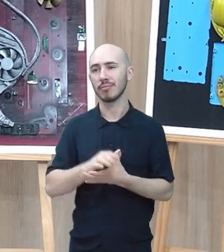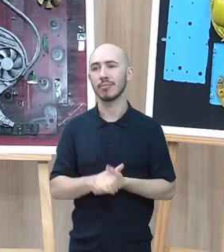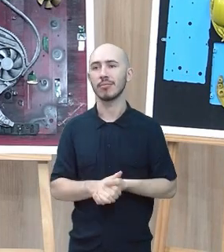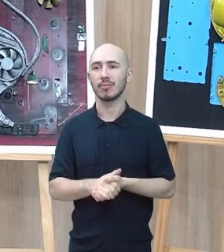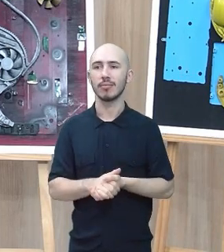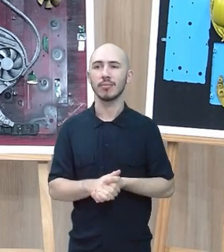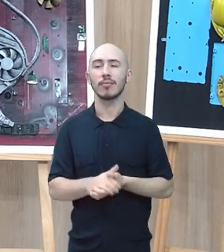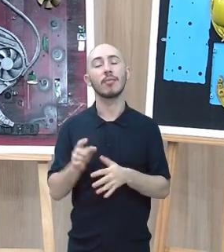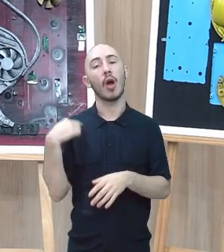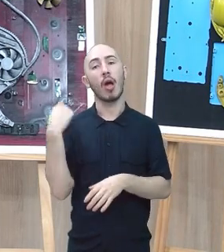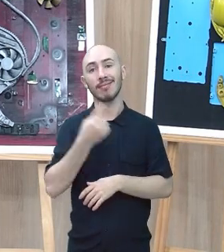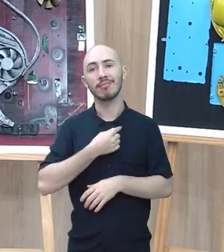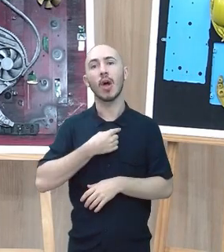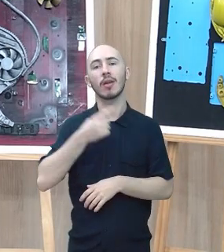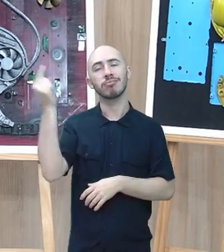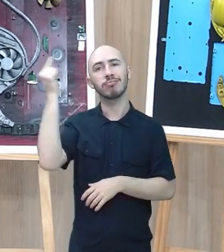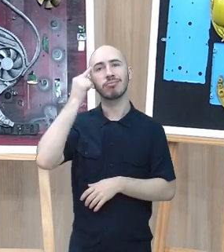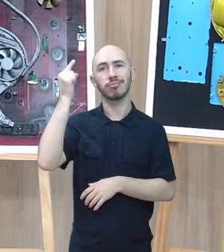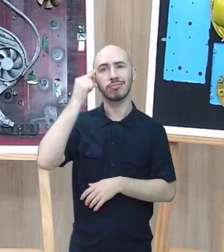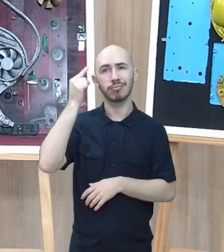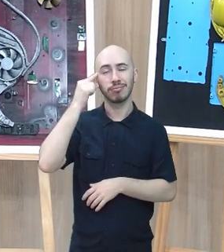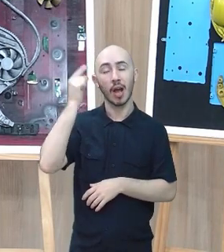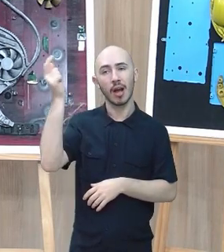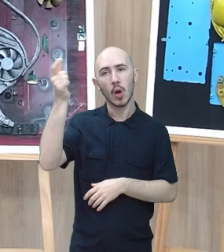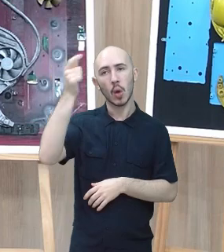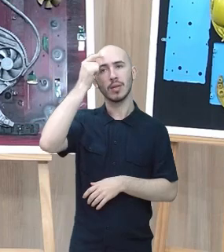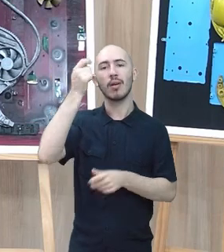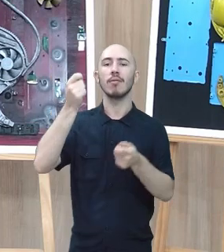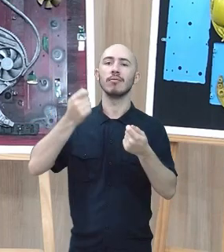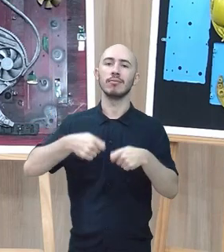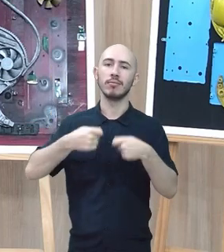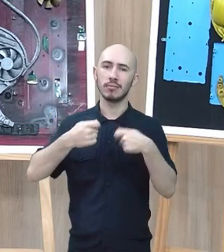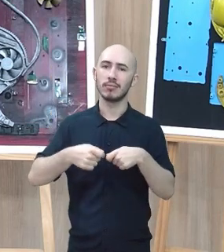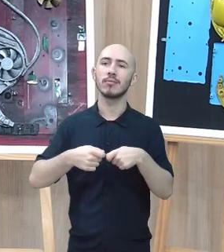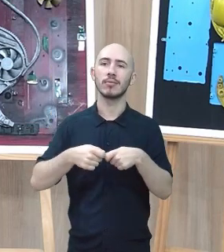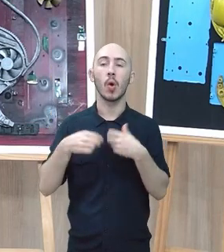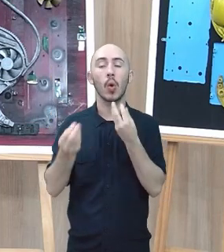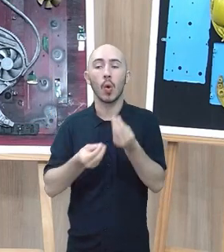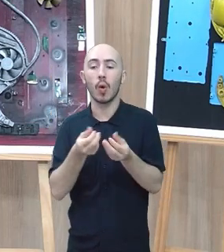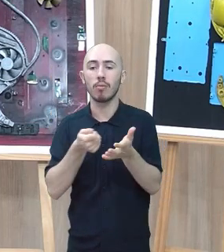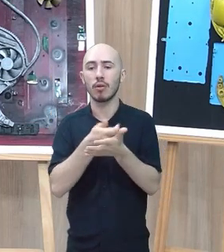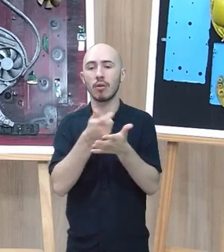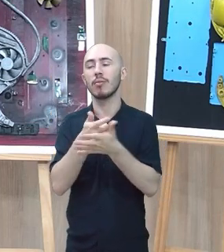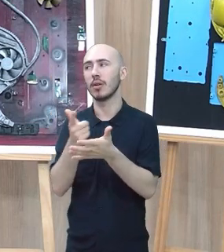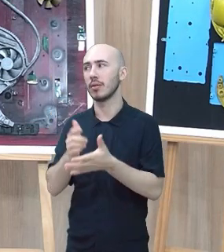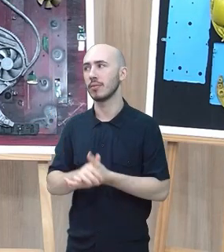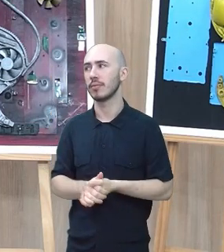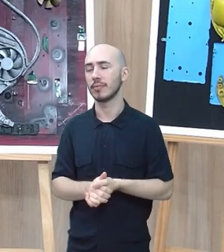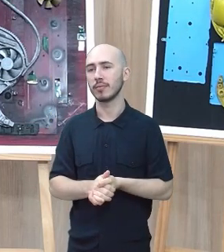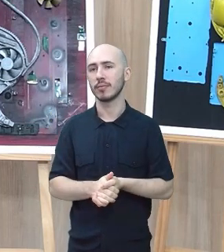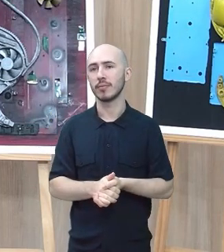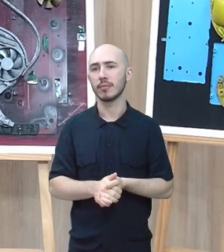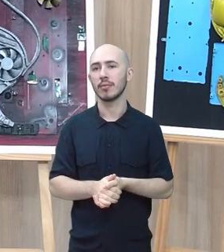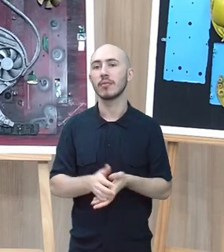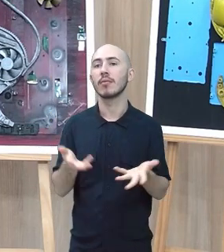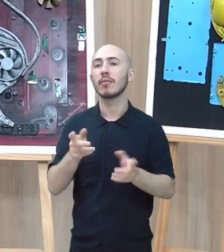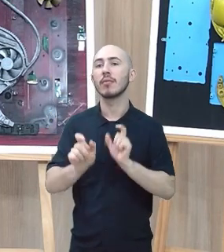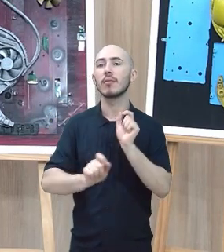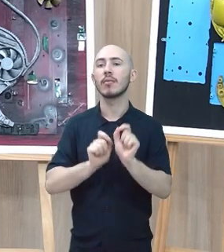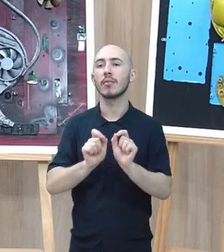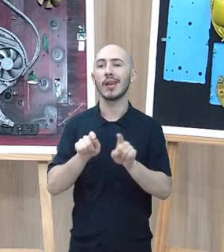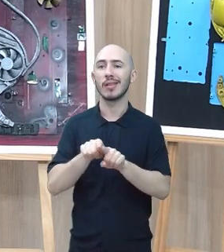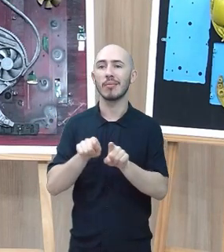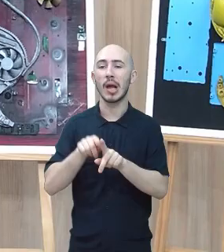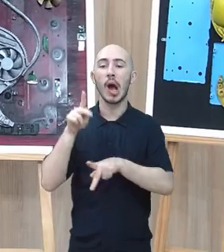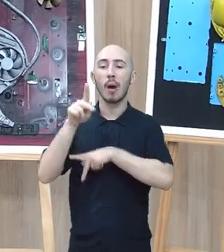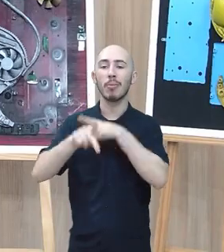gente repensar sobre essa forma de consumo que a gente usa nos tempos atuais. E o aumento